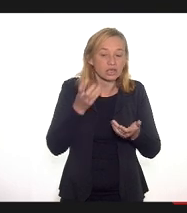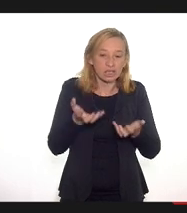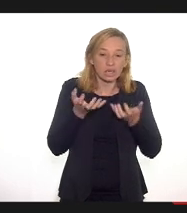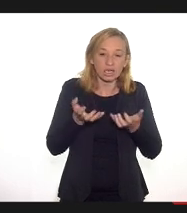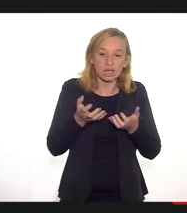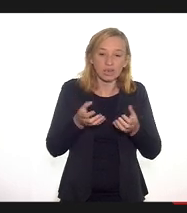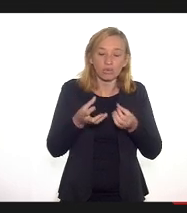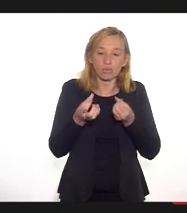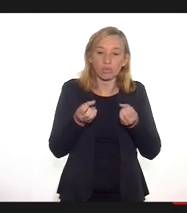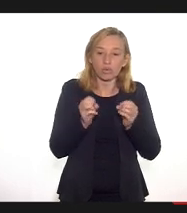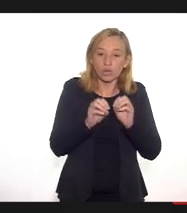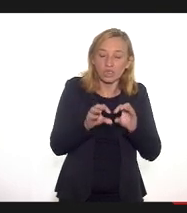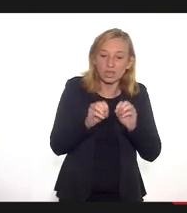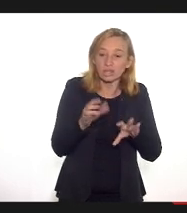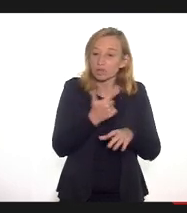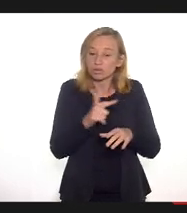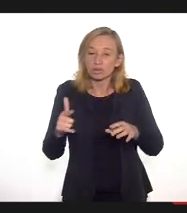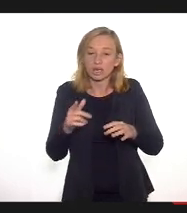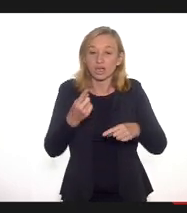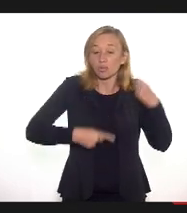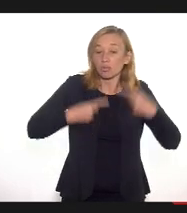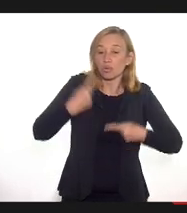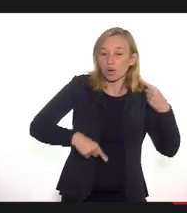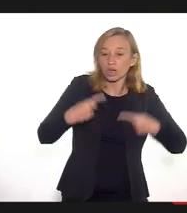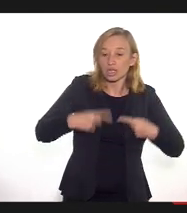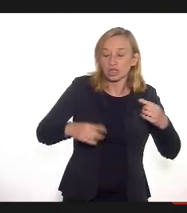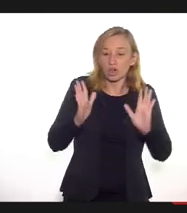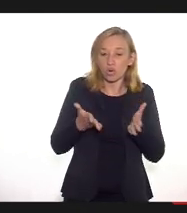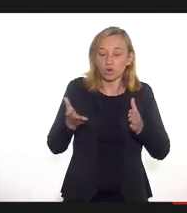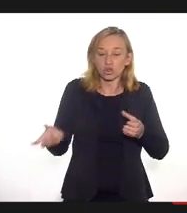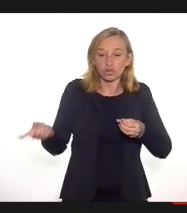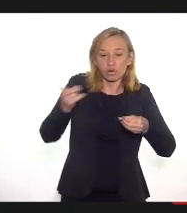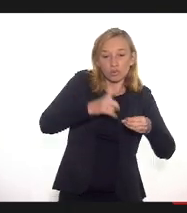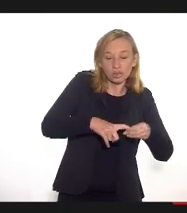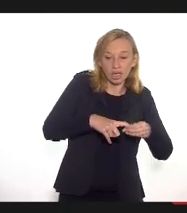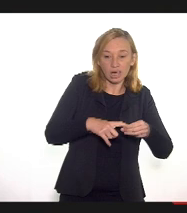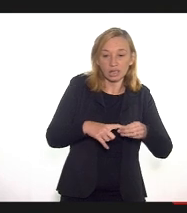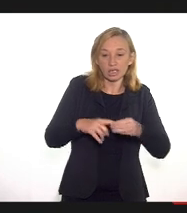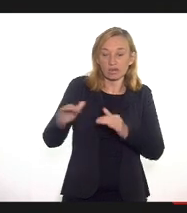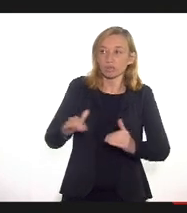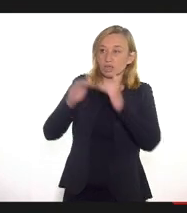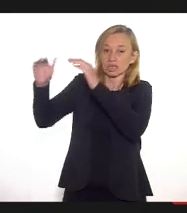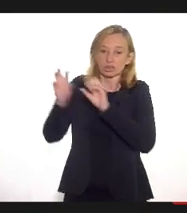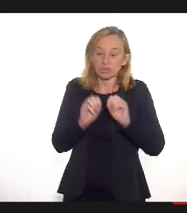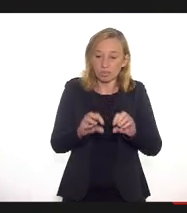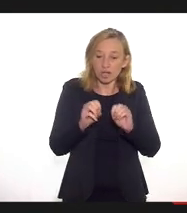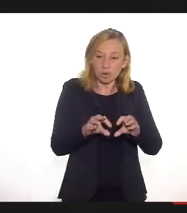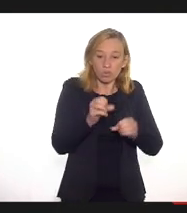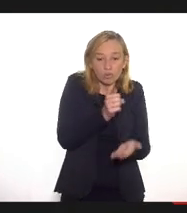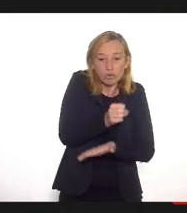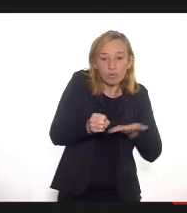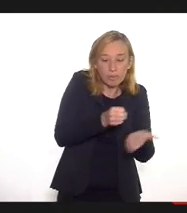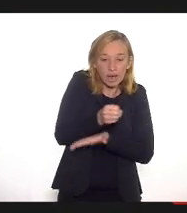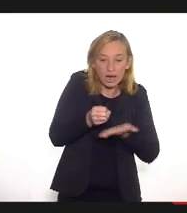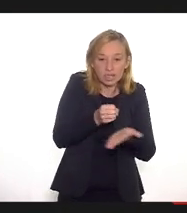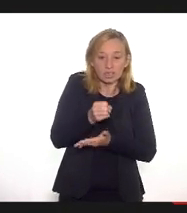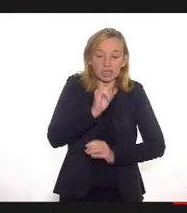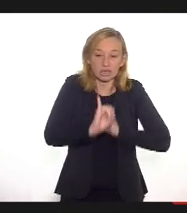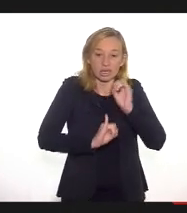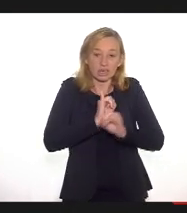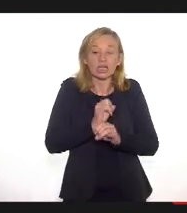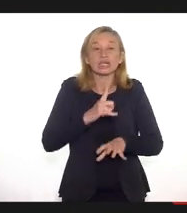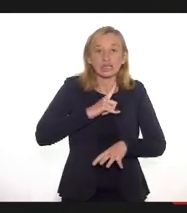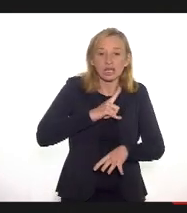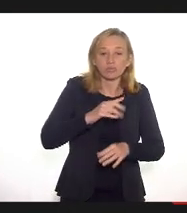gente não tem qualquer política hoje voltada para o superior, para o básico, que é o acesso à internet, né? Nós temos alunos cotistas, nós